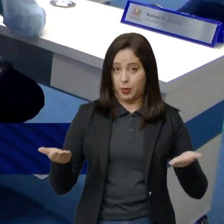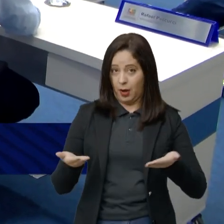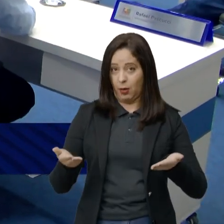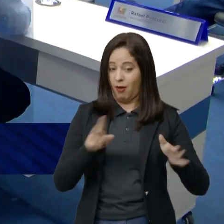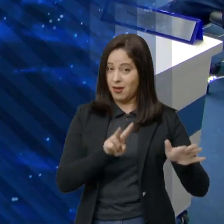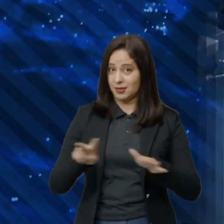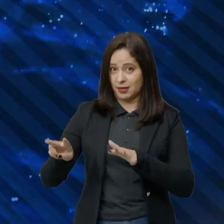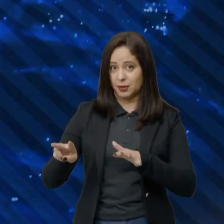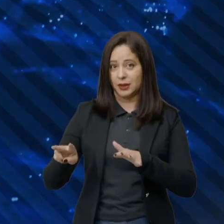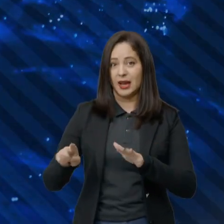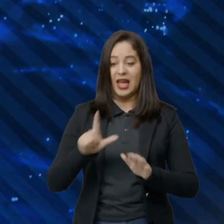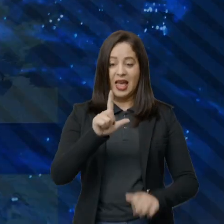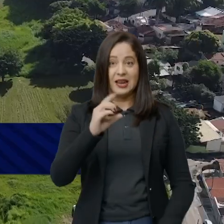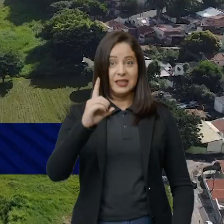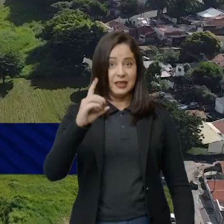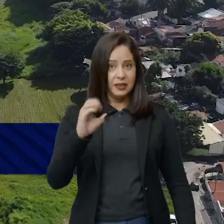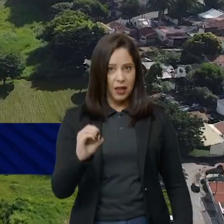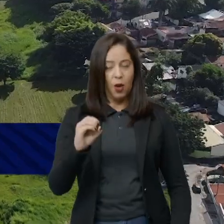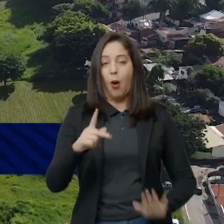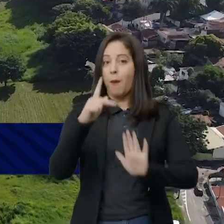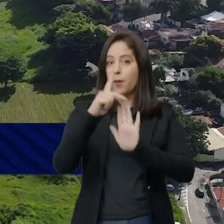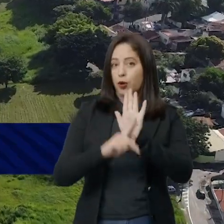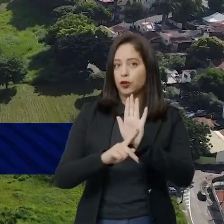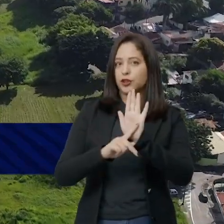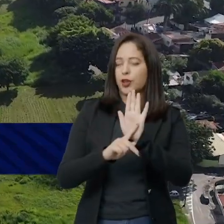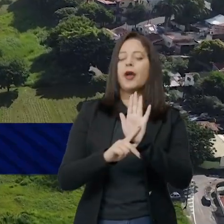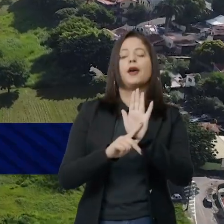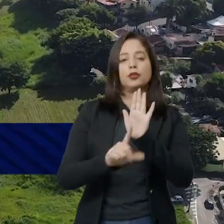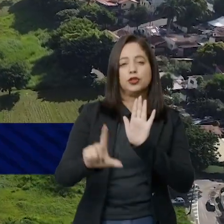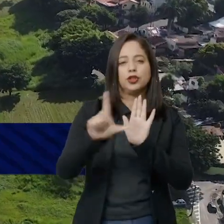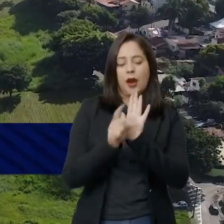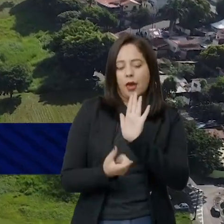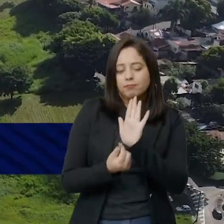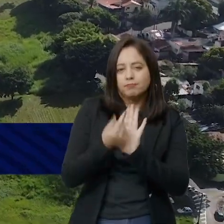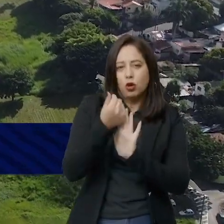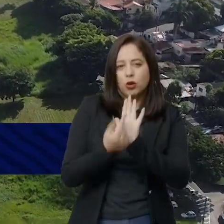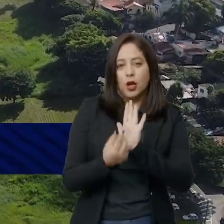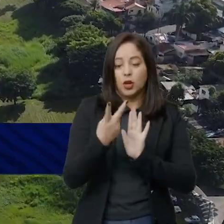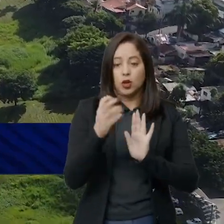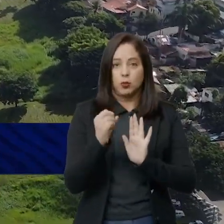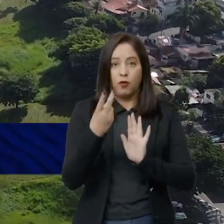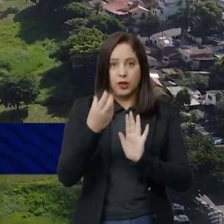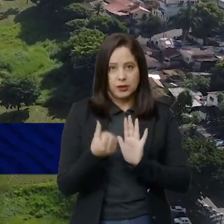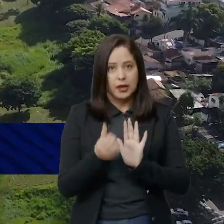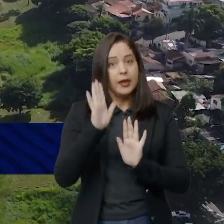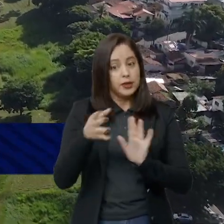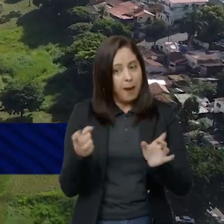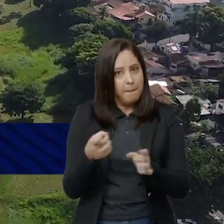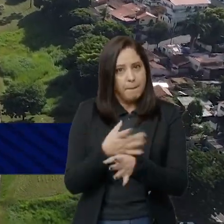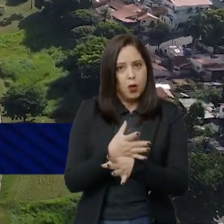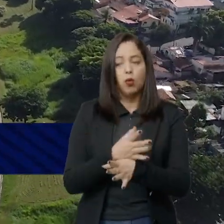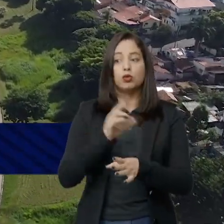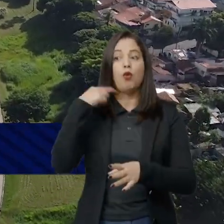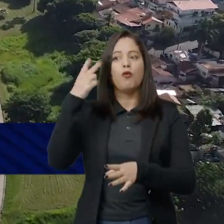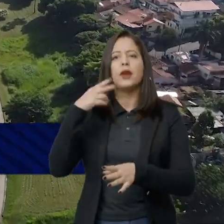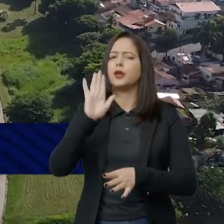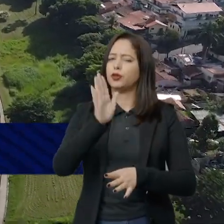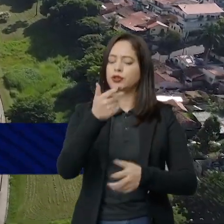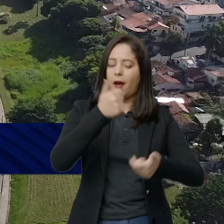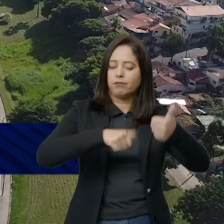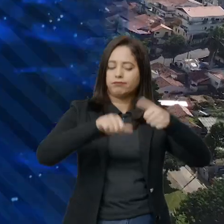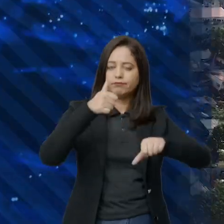Câmara Municipal. LDO, projeto da Lei de Diretrizes Orçamentárias de 2026, já está sendo analisado